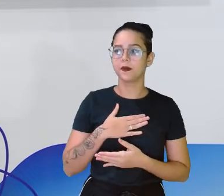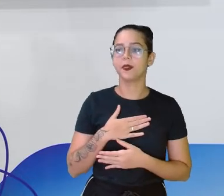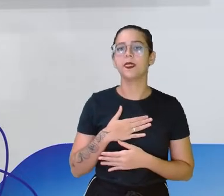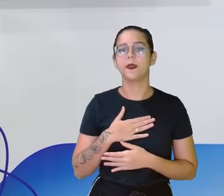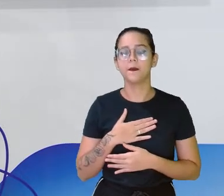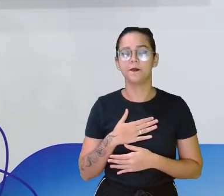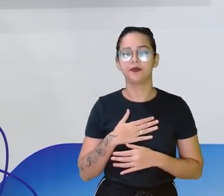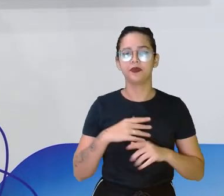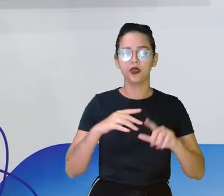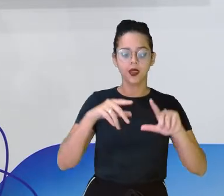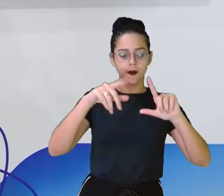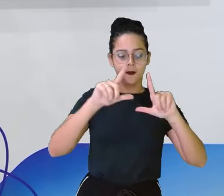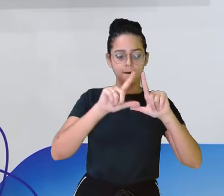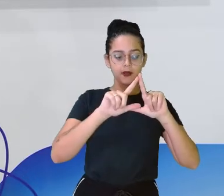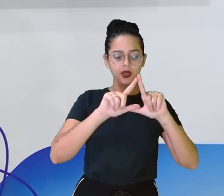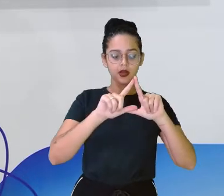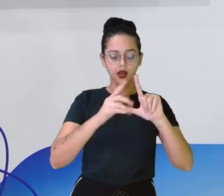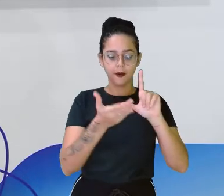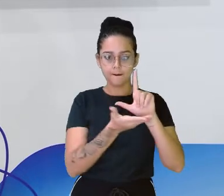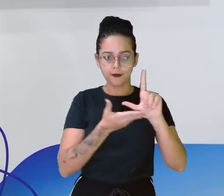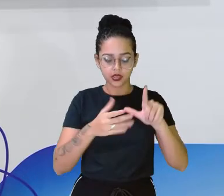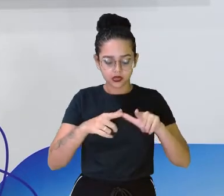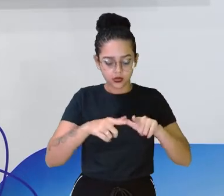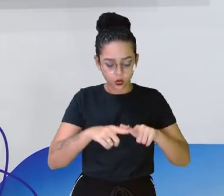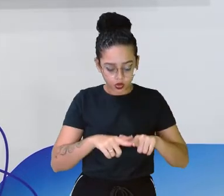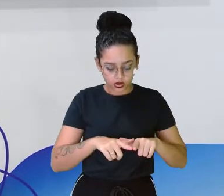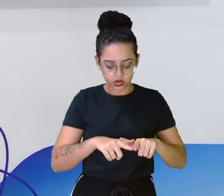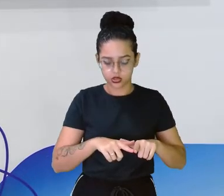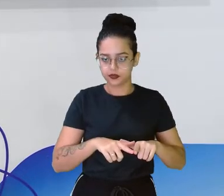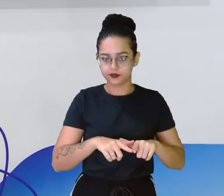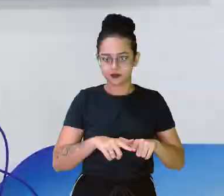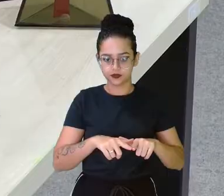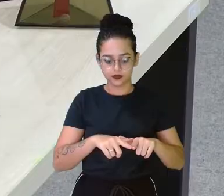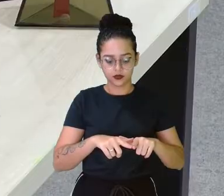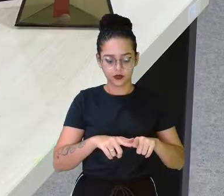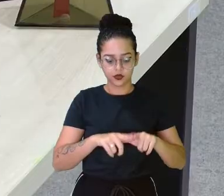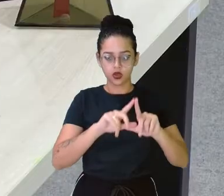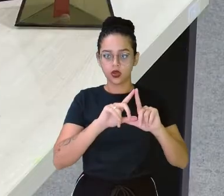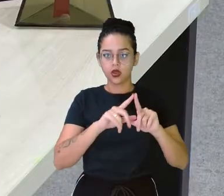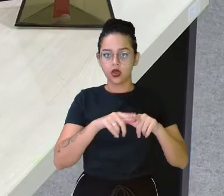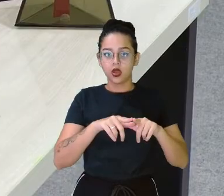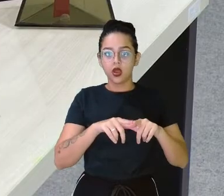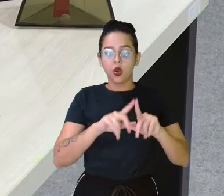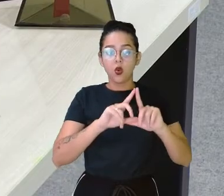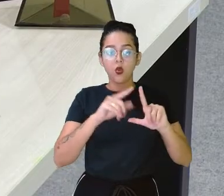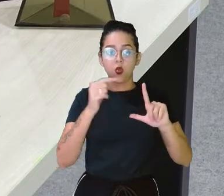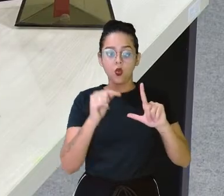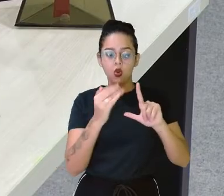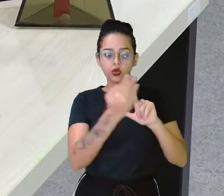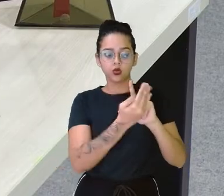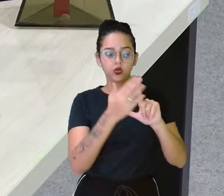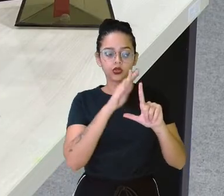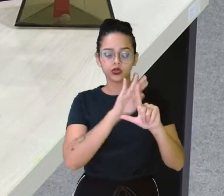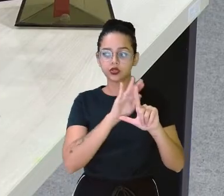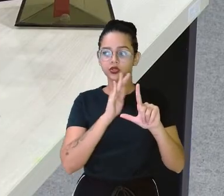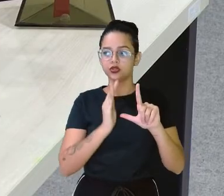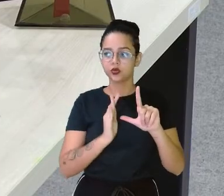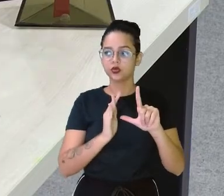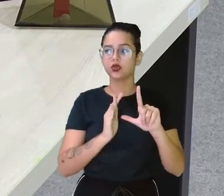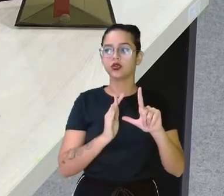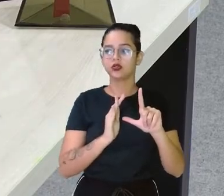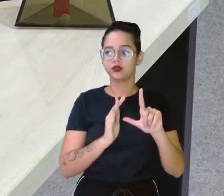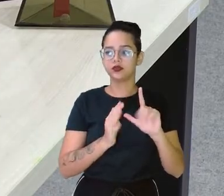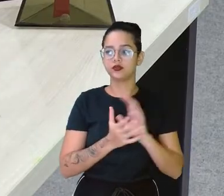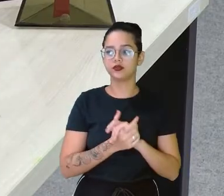base quadrada. Eu vou te mostrar. Faces laterais. 1, 2, 3, 4. 4 faces